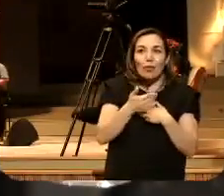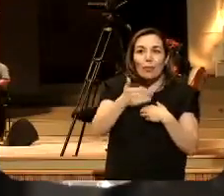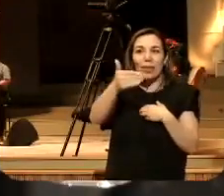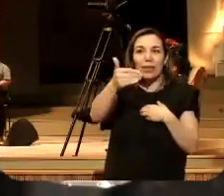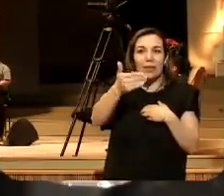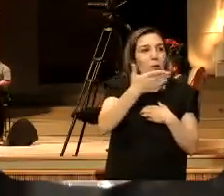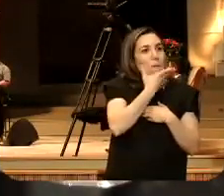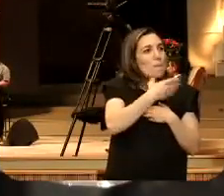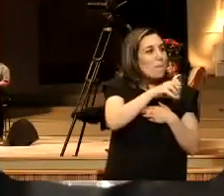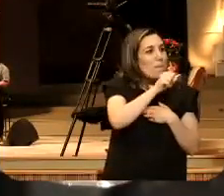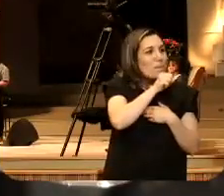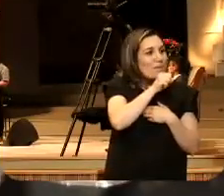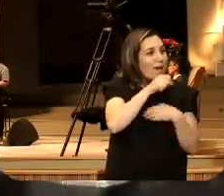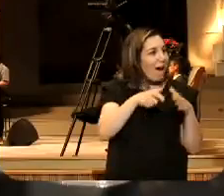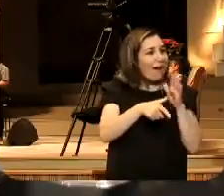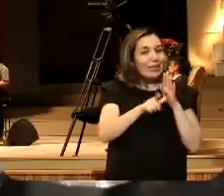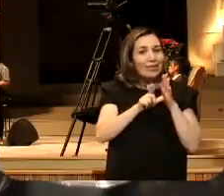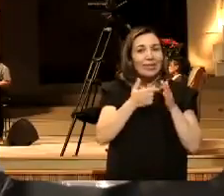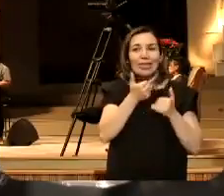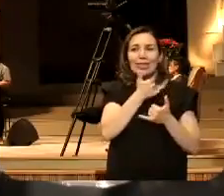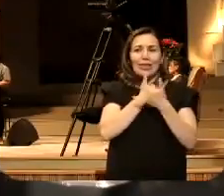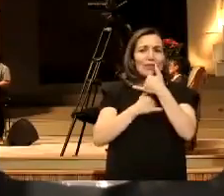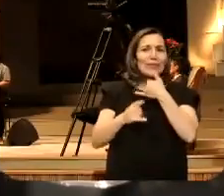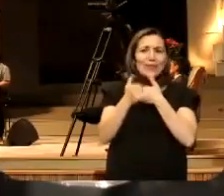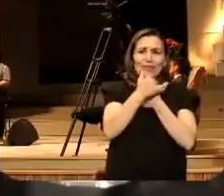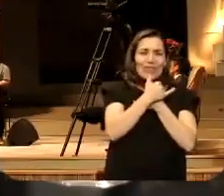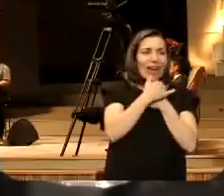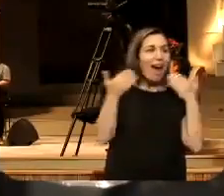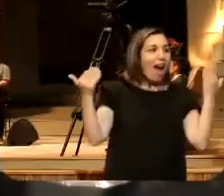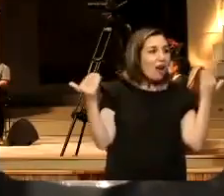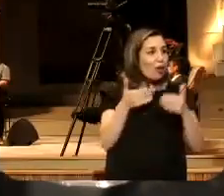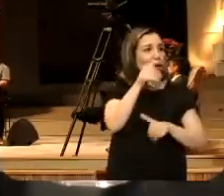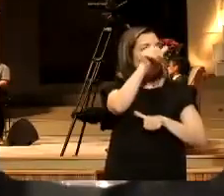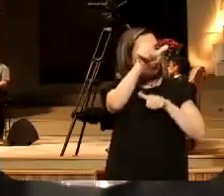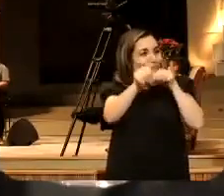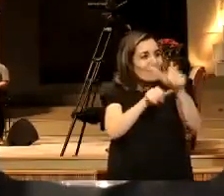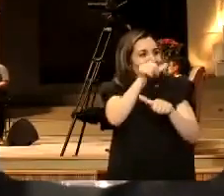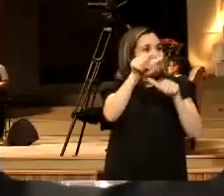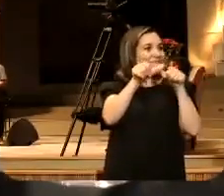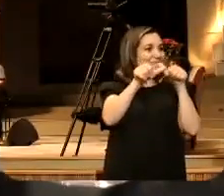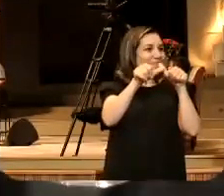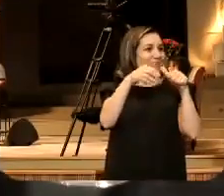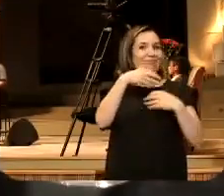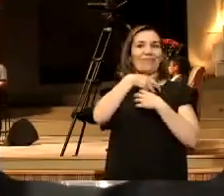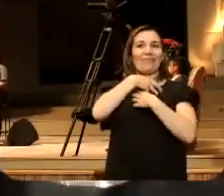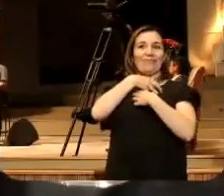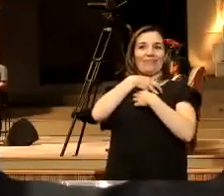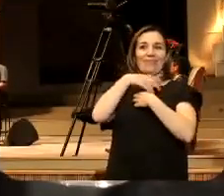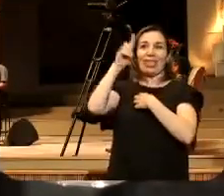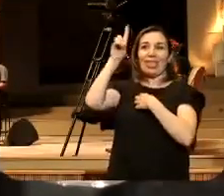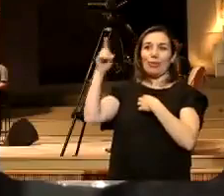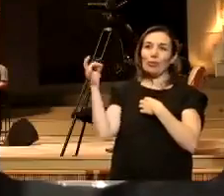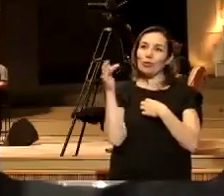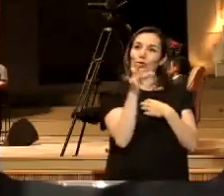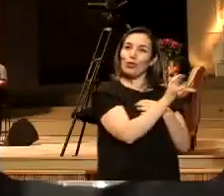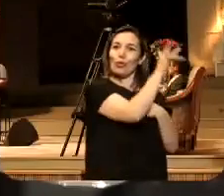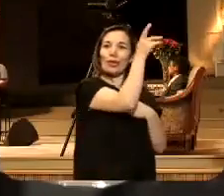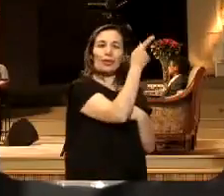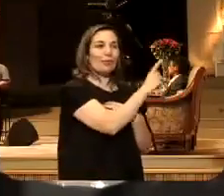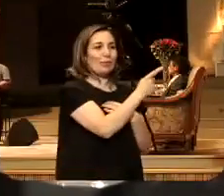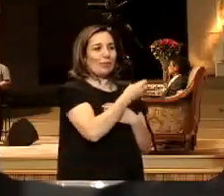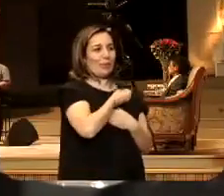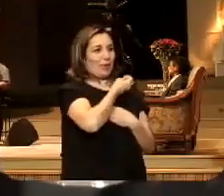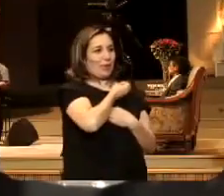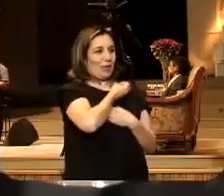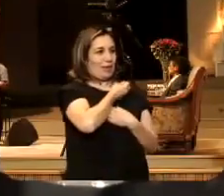continuei cantando. E ele continuou falando em línguas. E ele continuou chorando e rindo. E aquela foi uma experiência espiritual